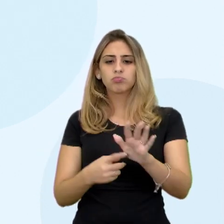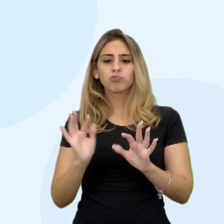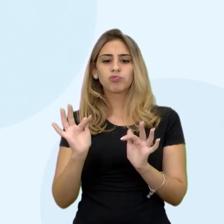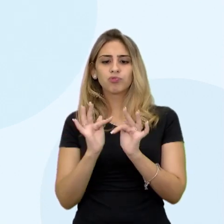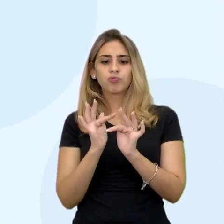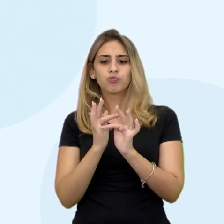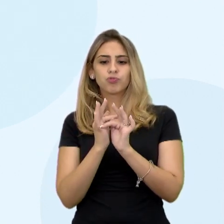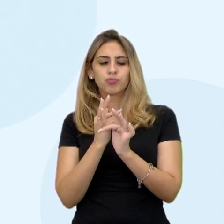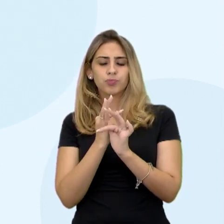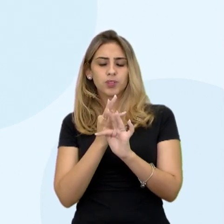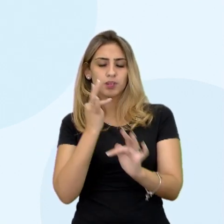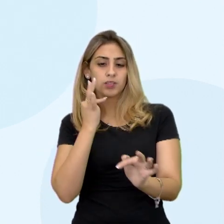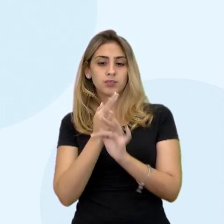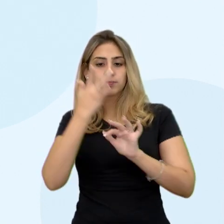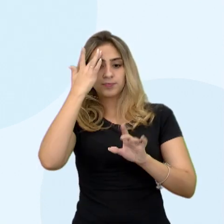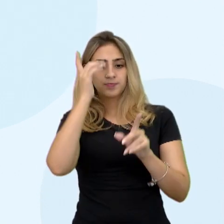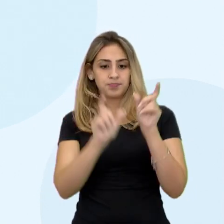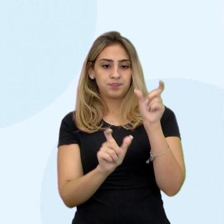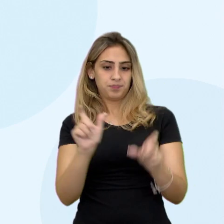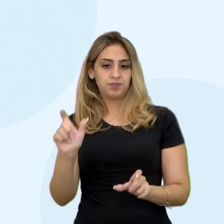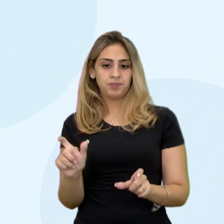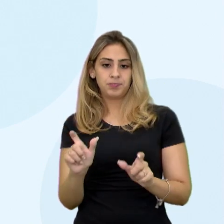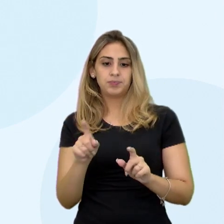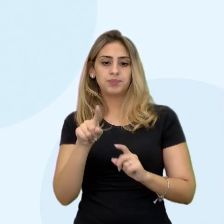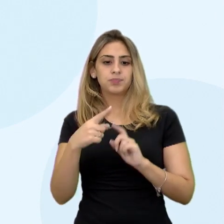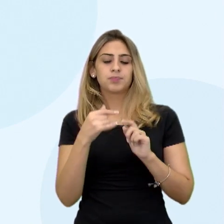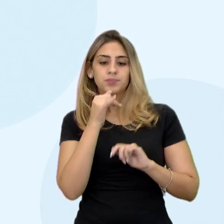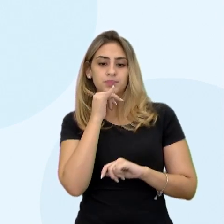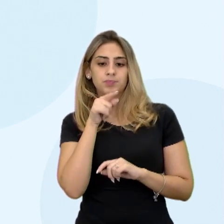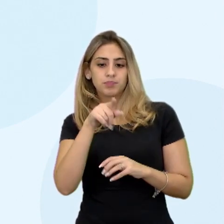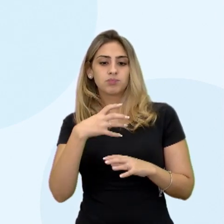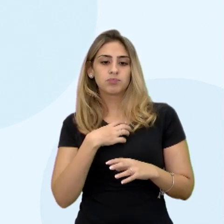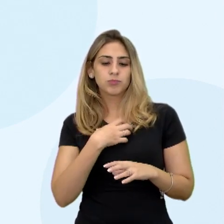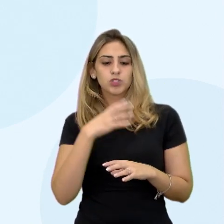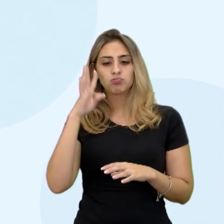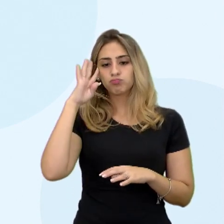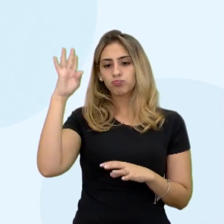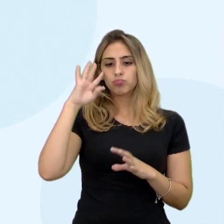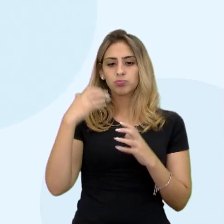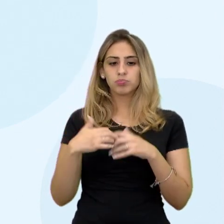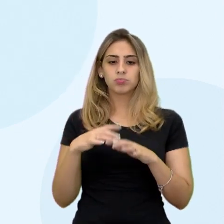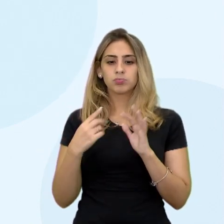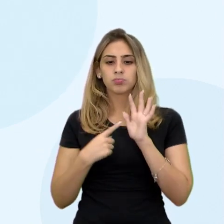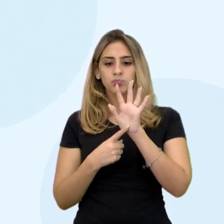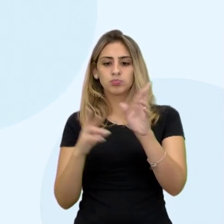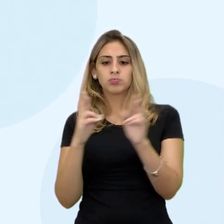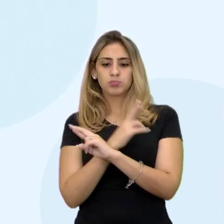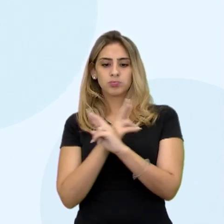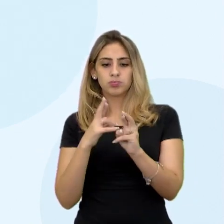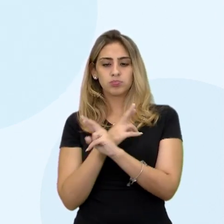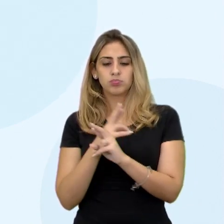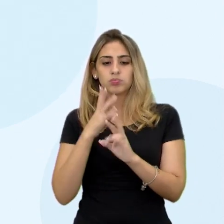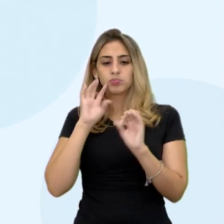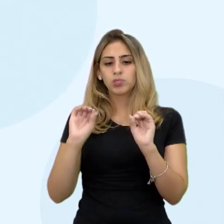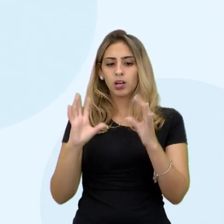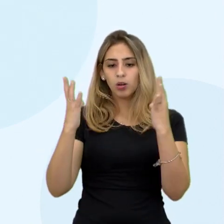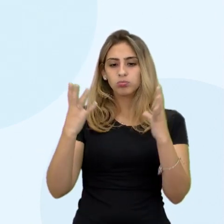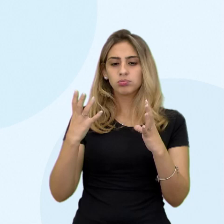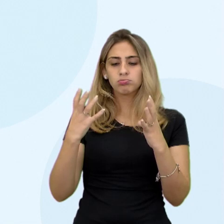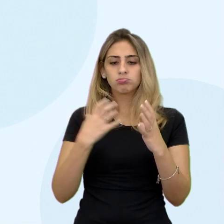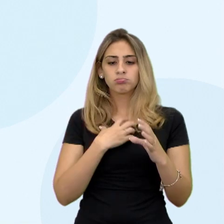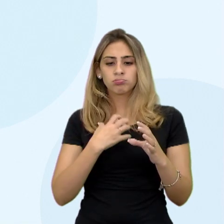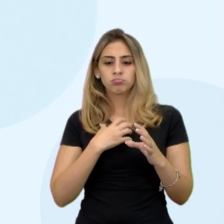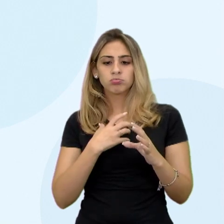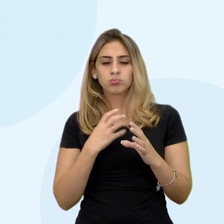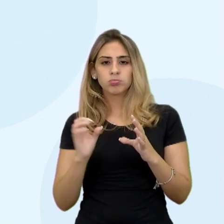das pessoas. Exemplifica esse tipo de raciocínio, pois expressa uma relação direta de causa e efeito